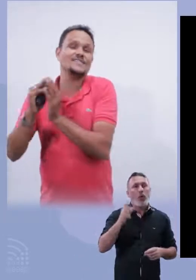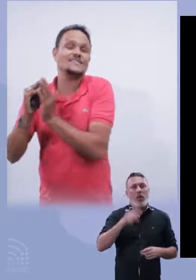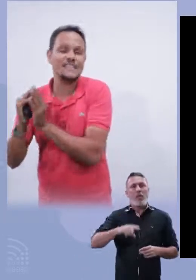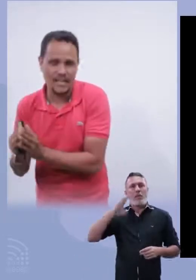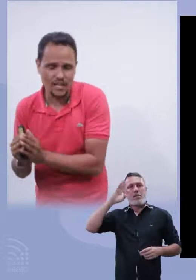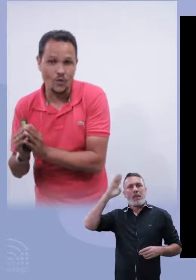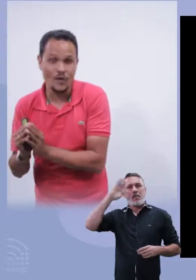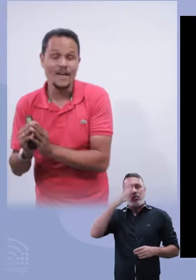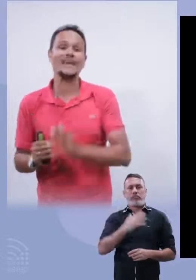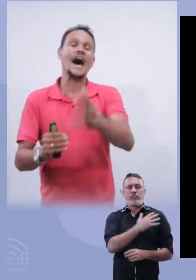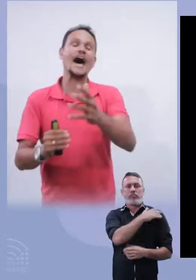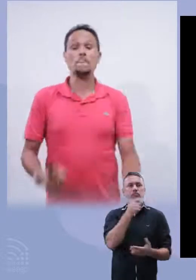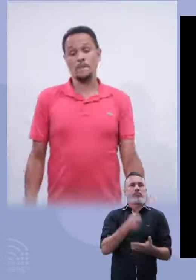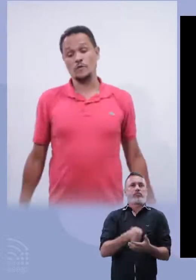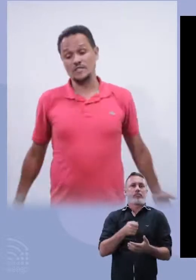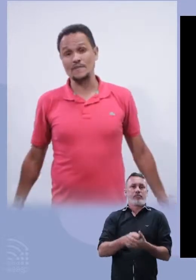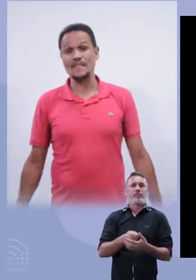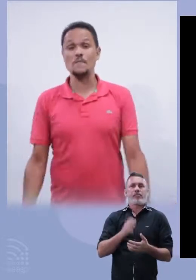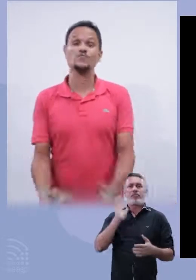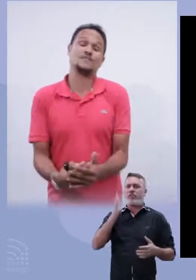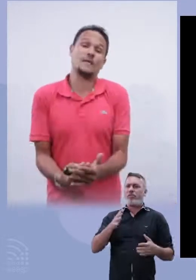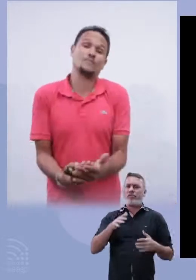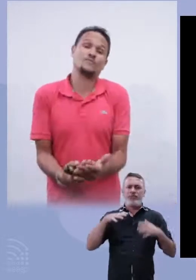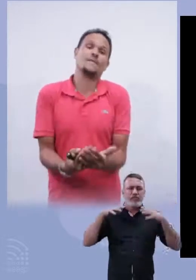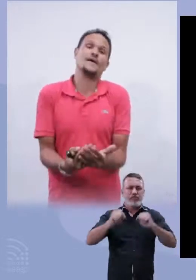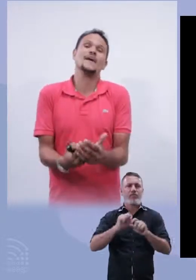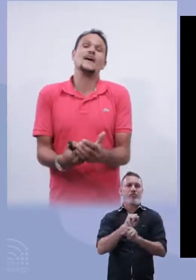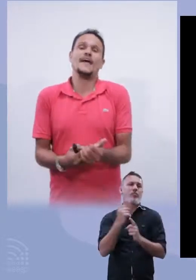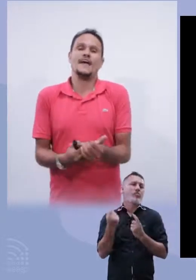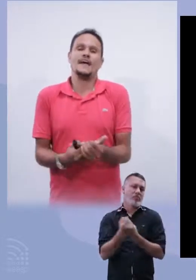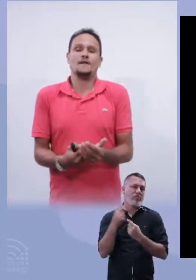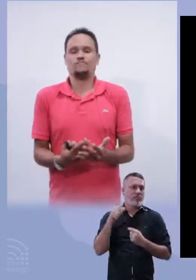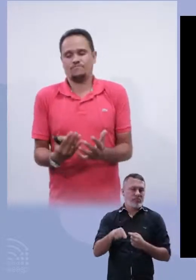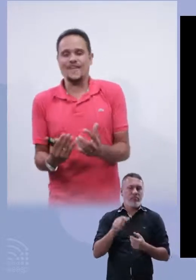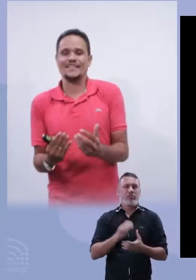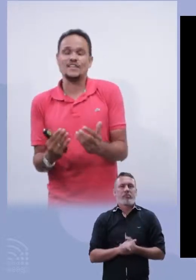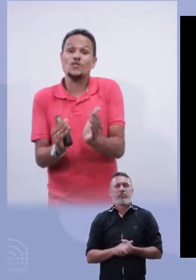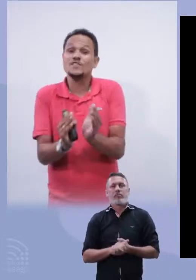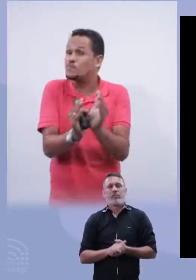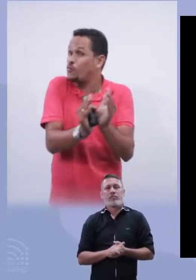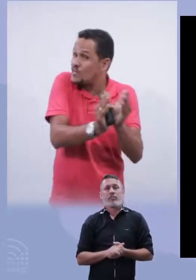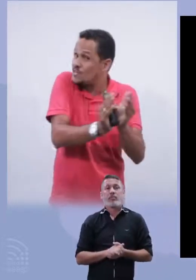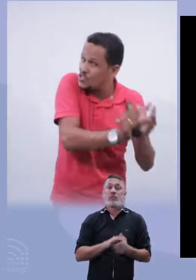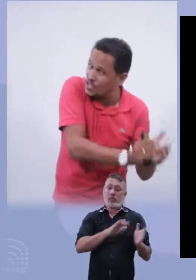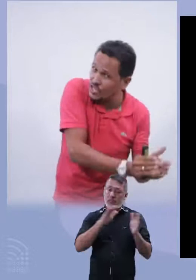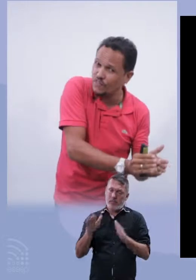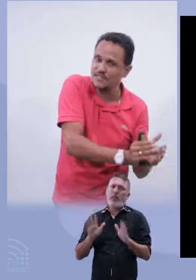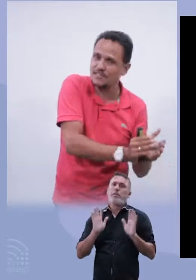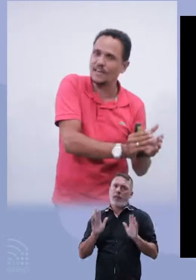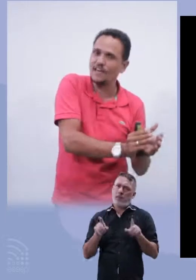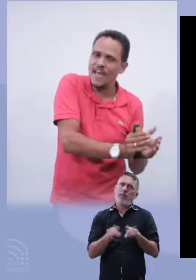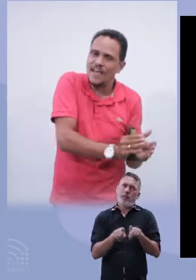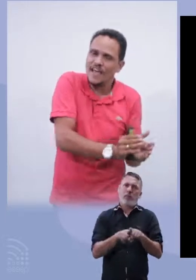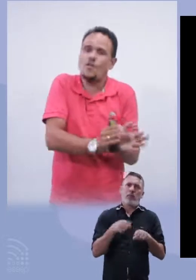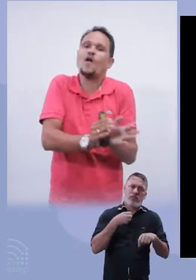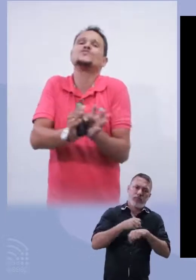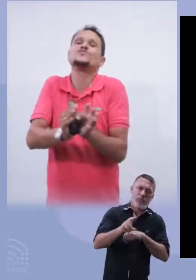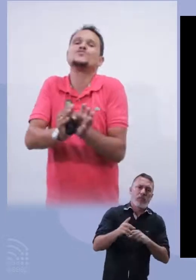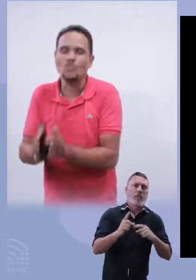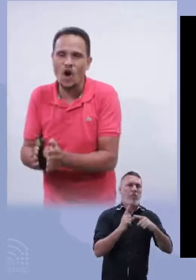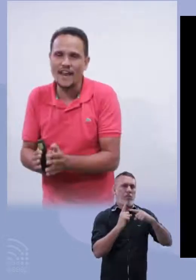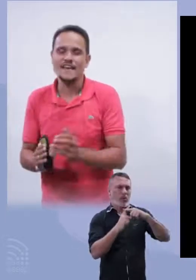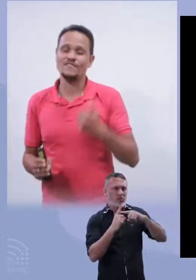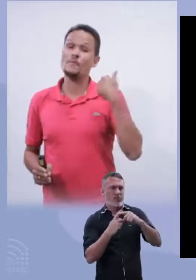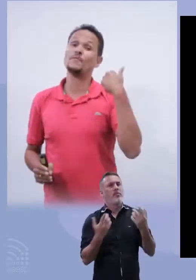vai ser inserido. Claro, nós também temos também que falar das coisas positivas. Né? Aqui é uma